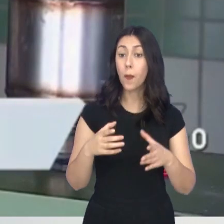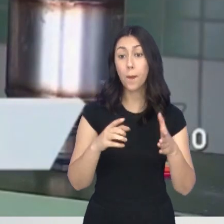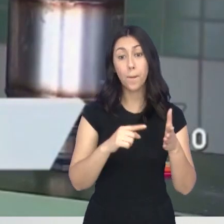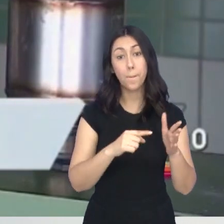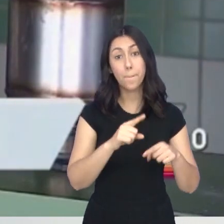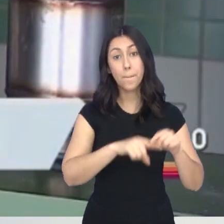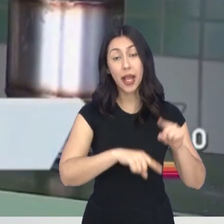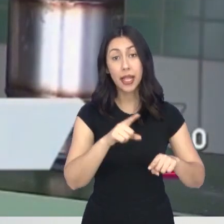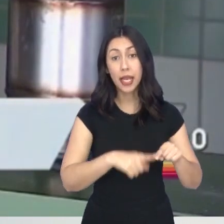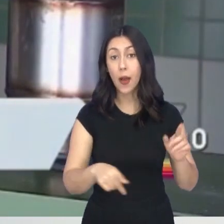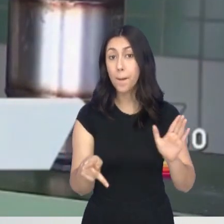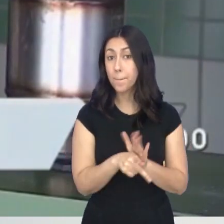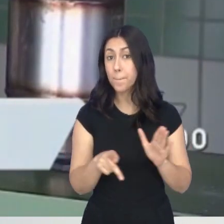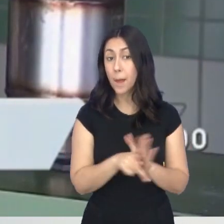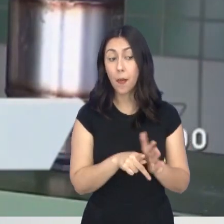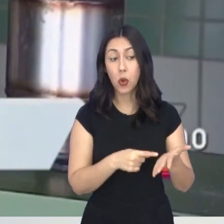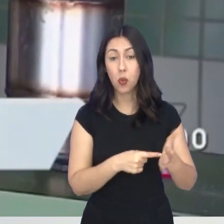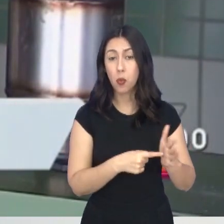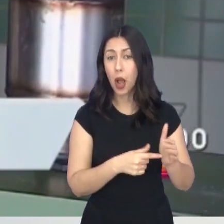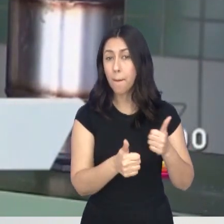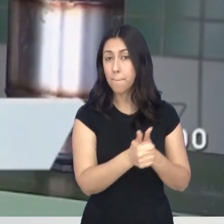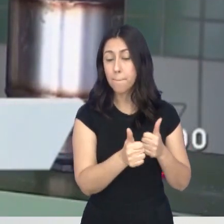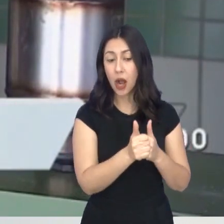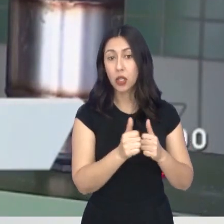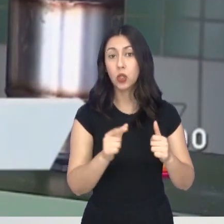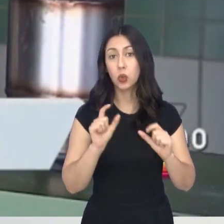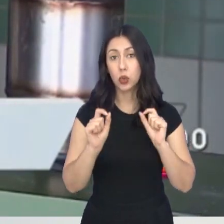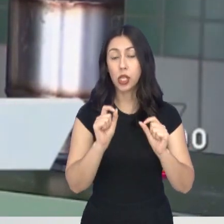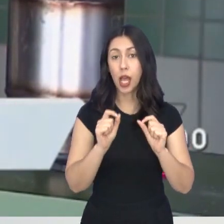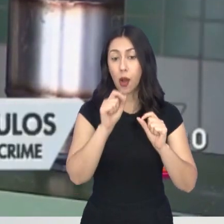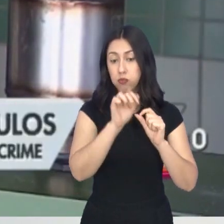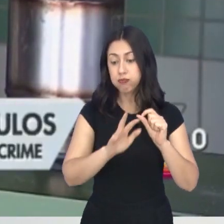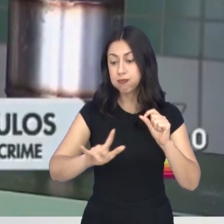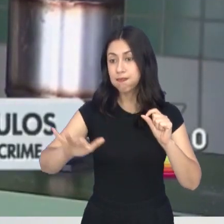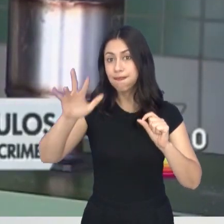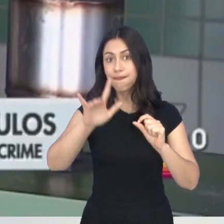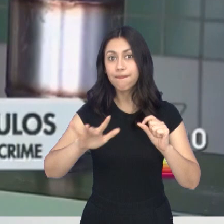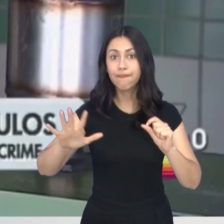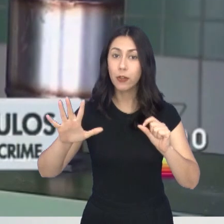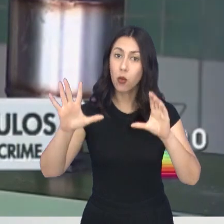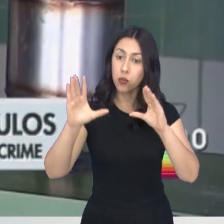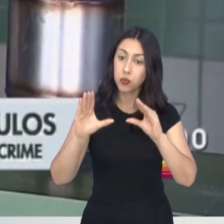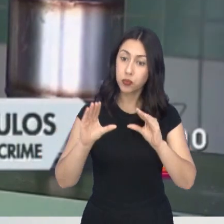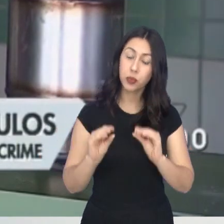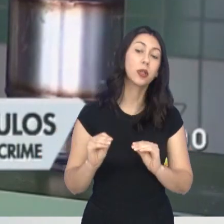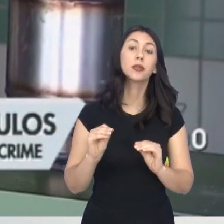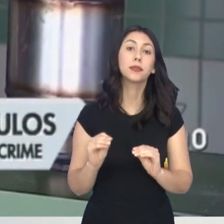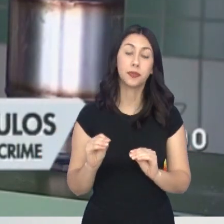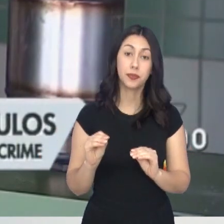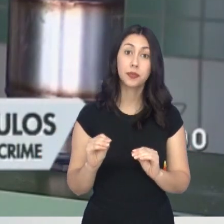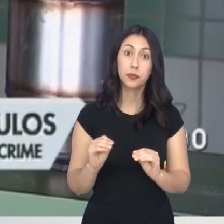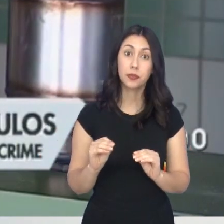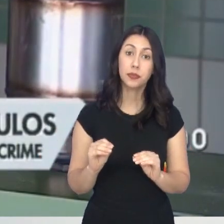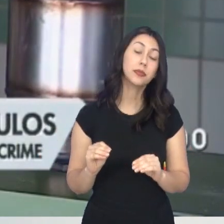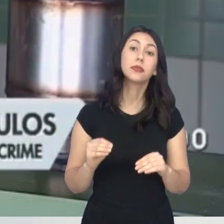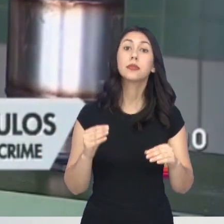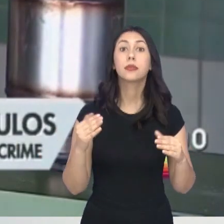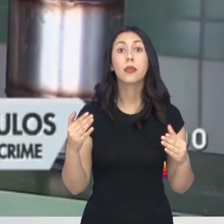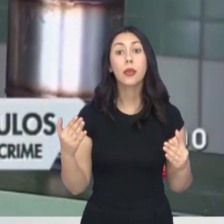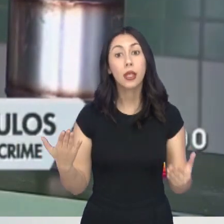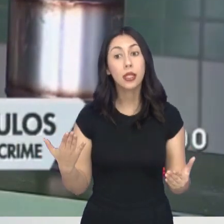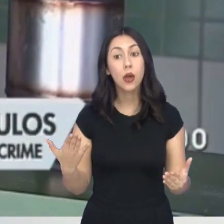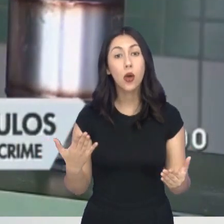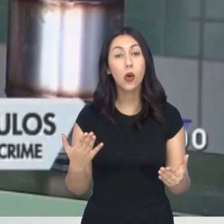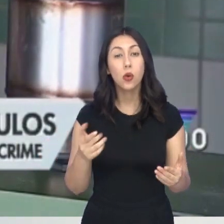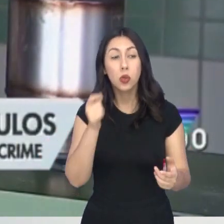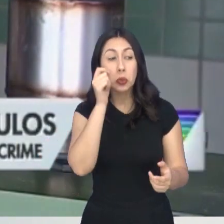do escapamento e serve como um filtro para os gases emitidos pelos veículos, como uma ação antipoluente. E o que gera